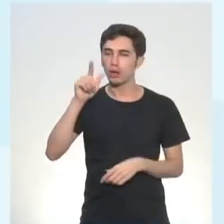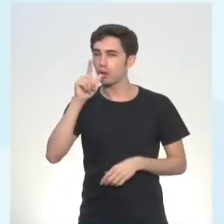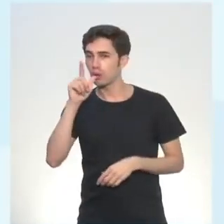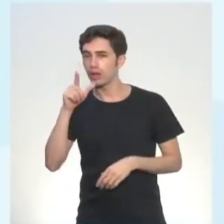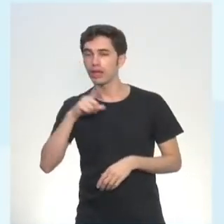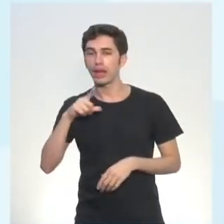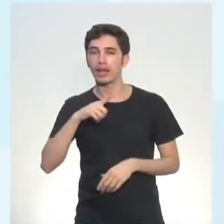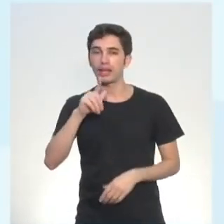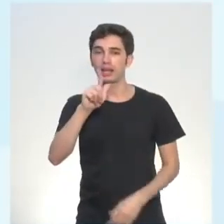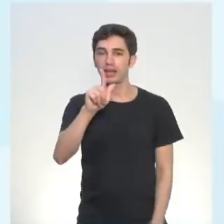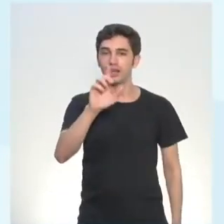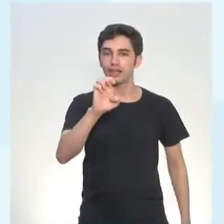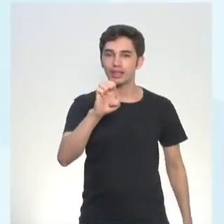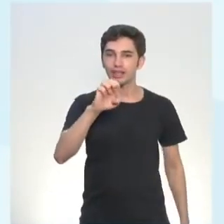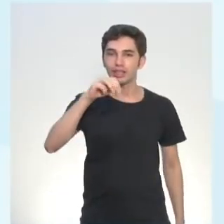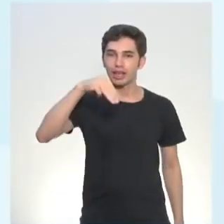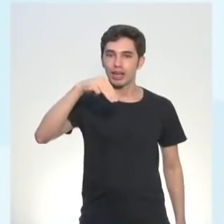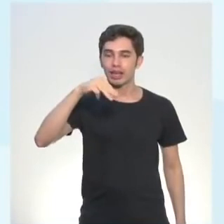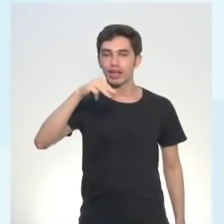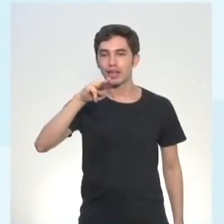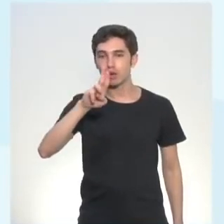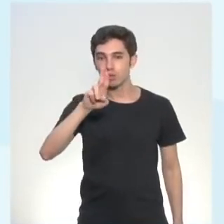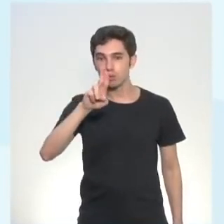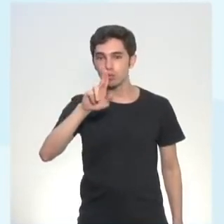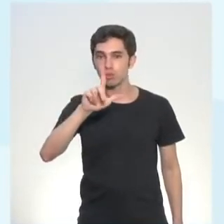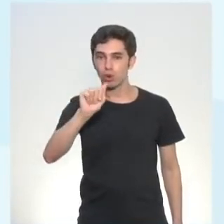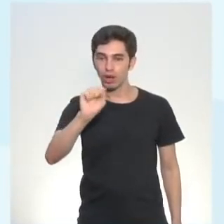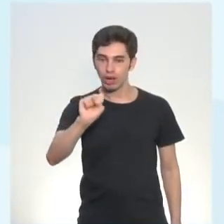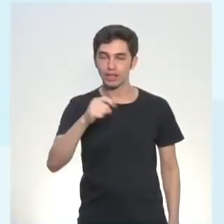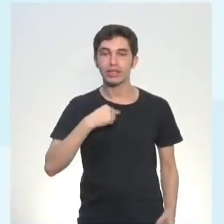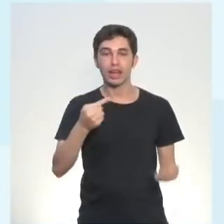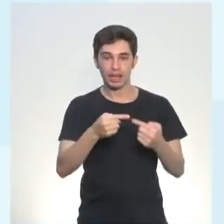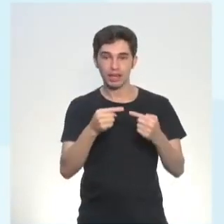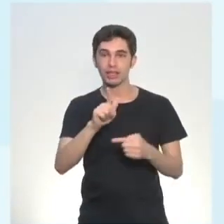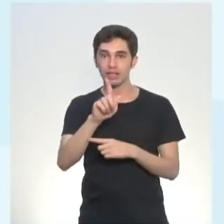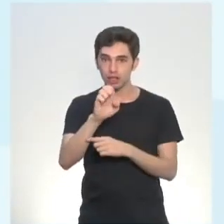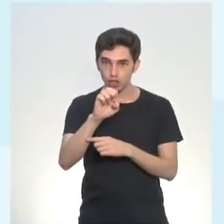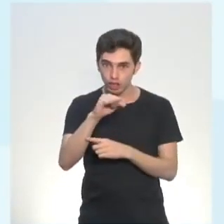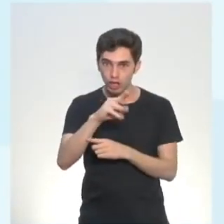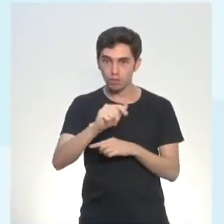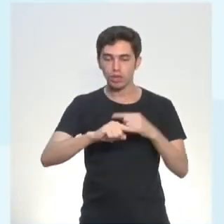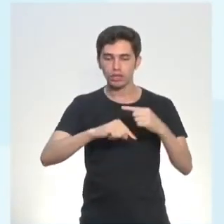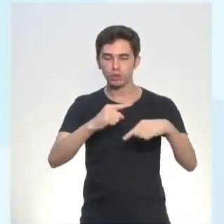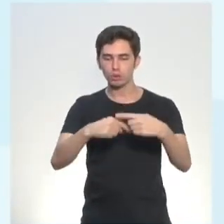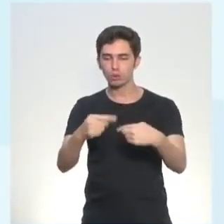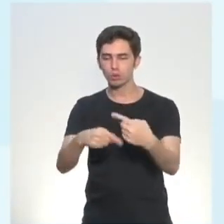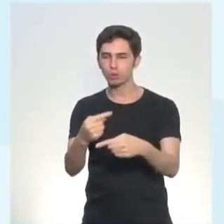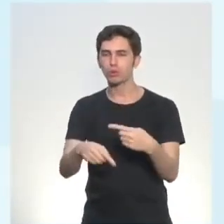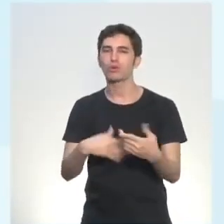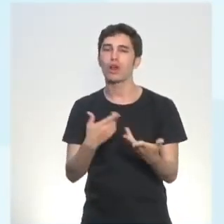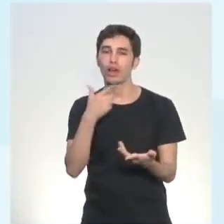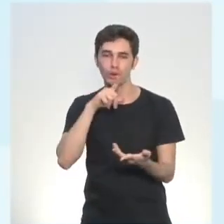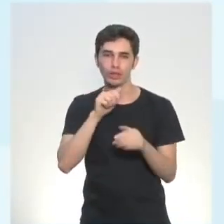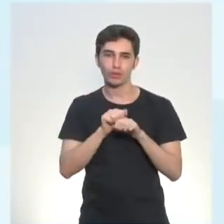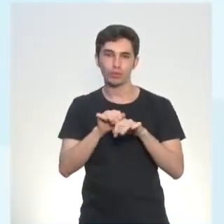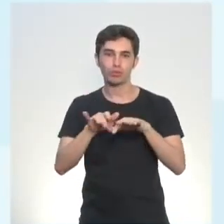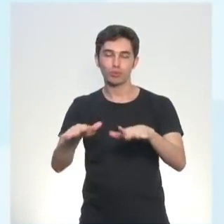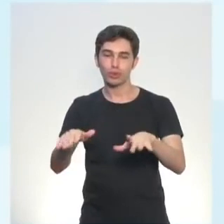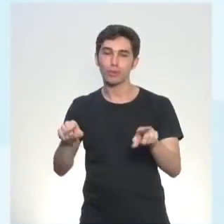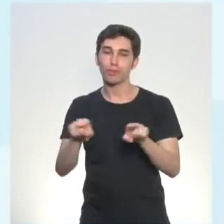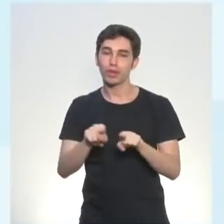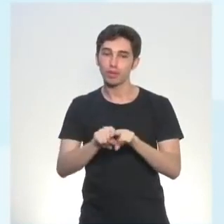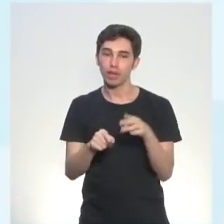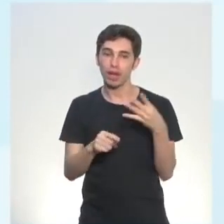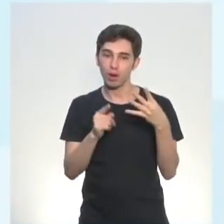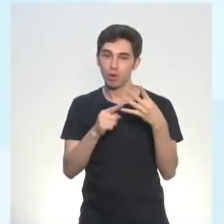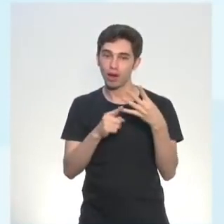e essas então que são transmitidas aí de geração para geração. E aí, por último, a teoria da herança misturada, onde você tem,